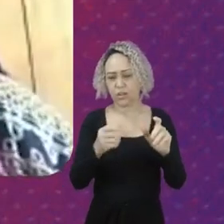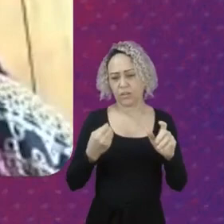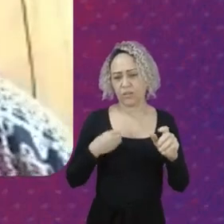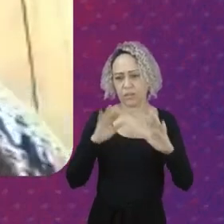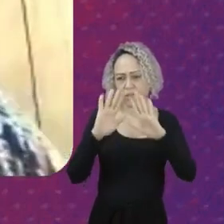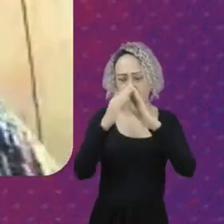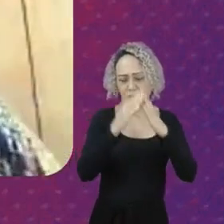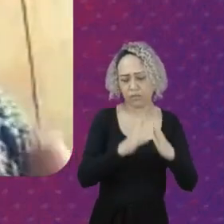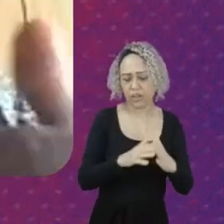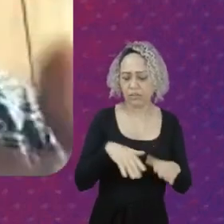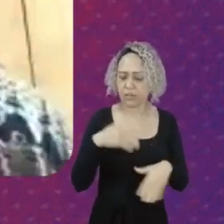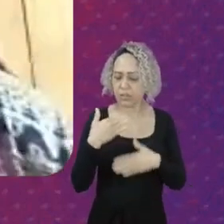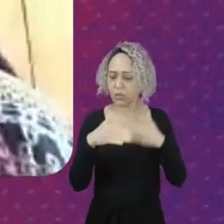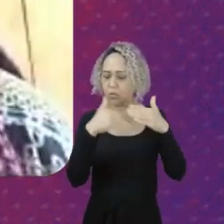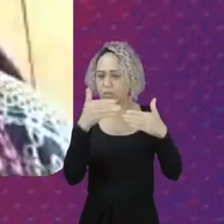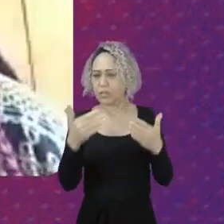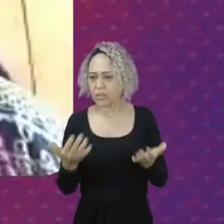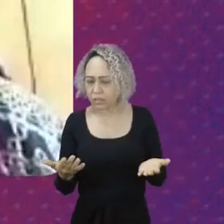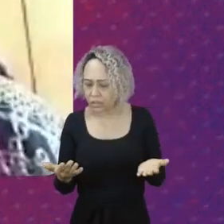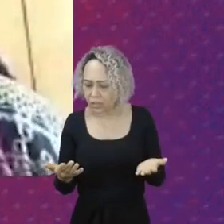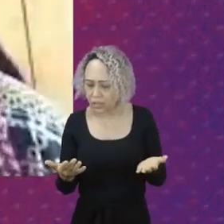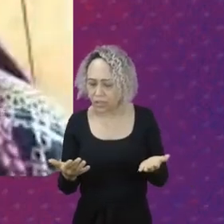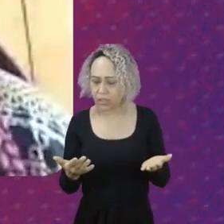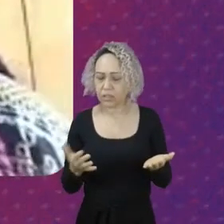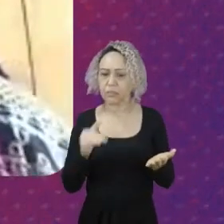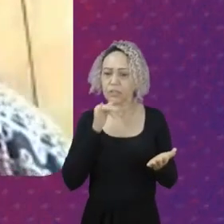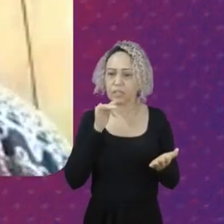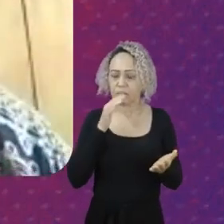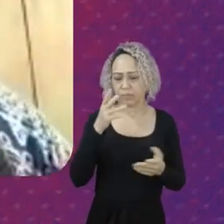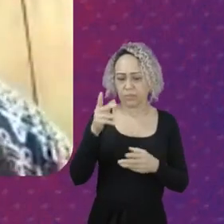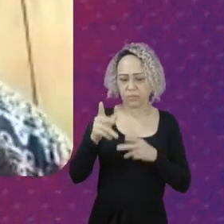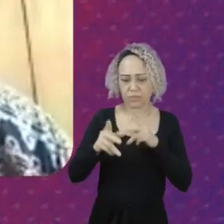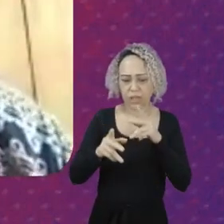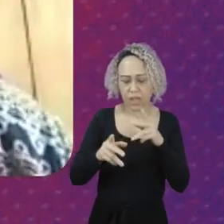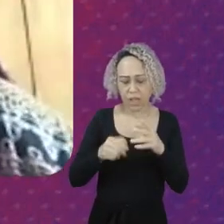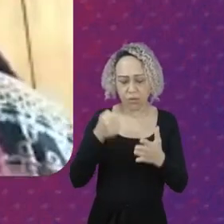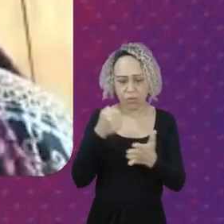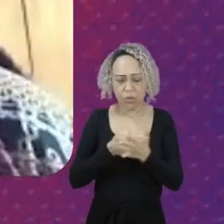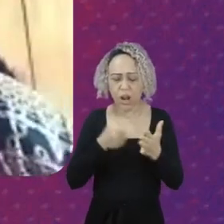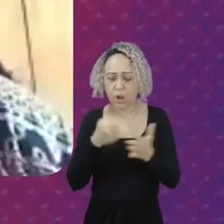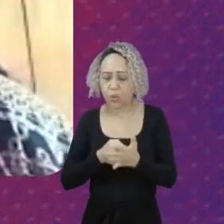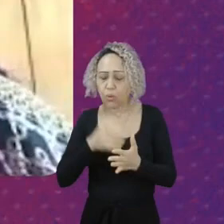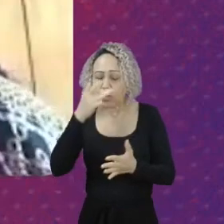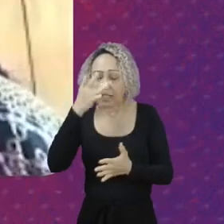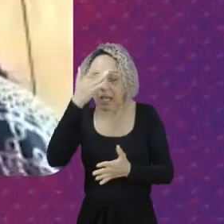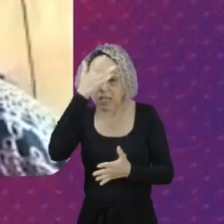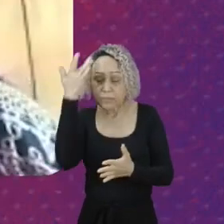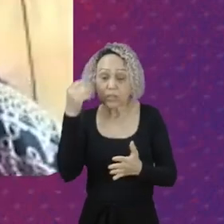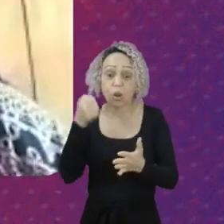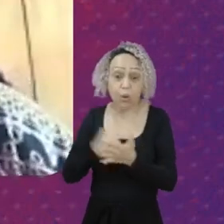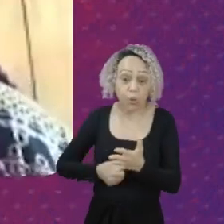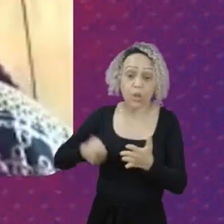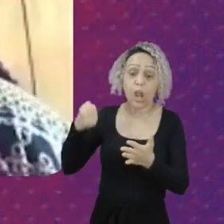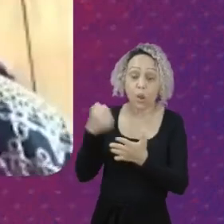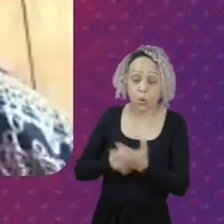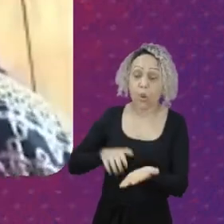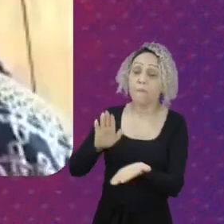para estabelecer, né, a chegada de água de alguma forma, é a tentativa de